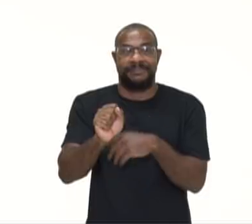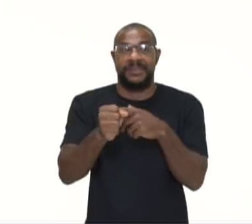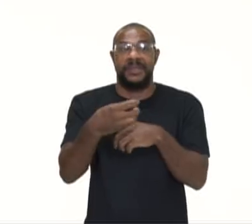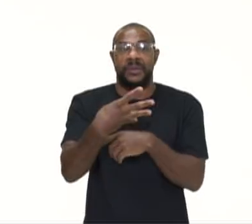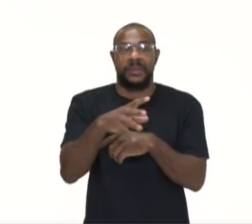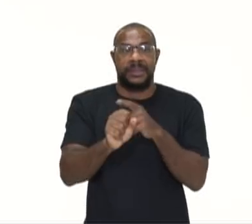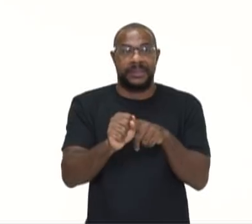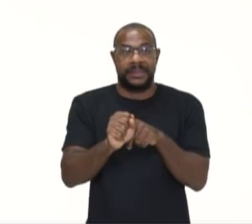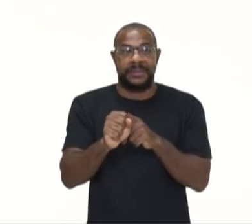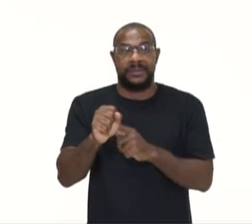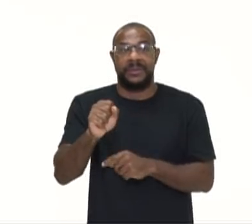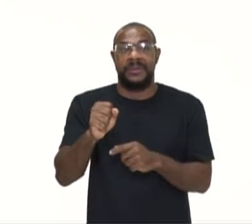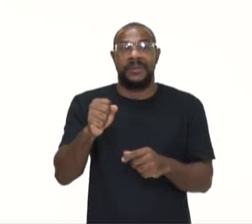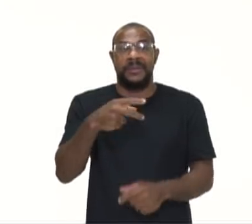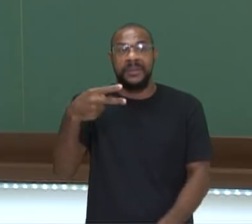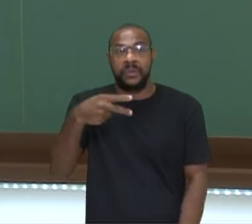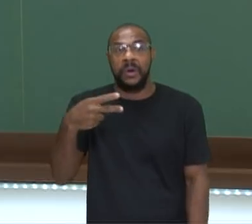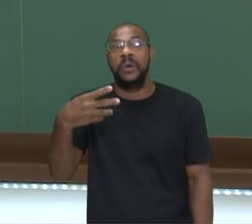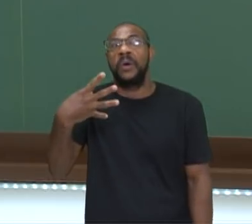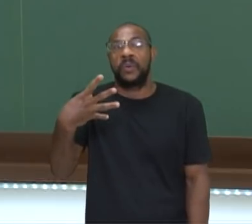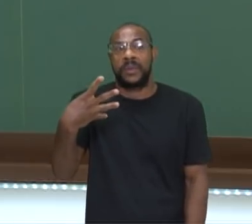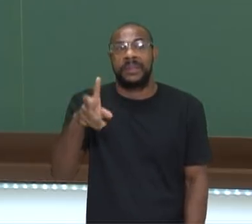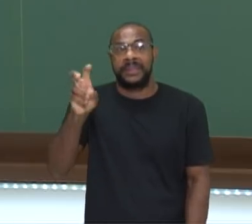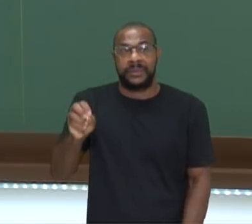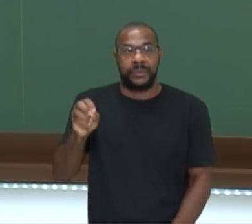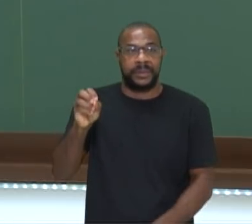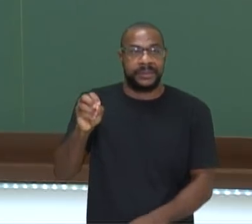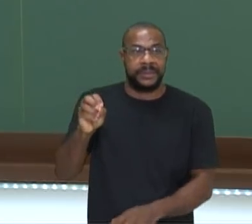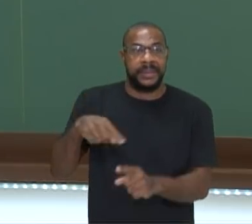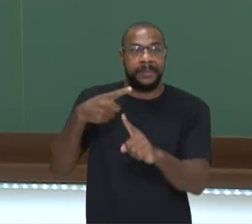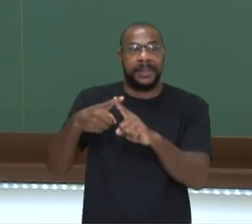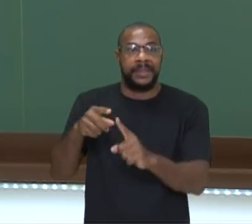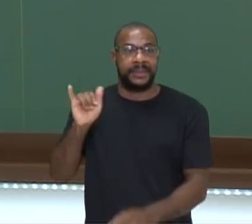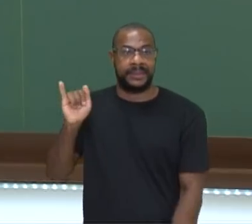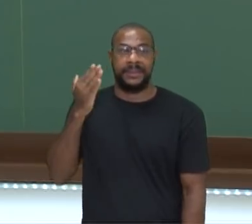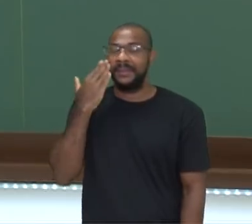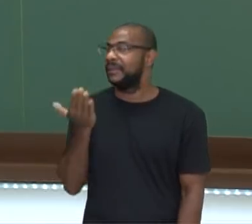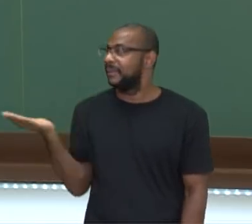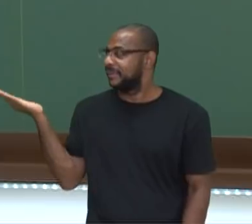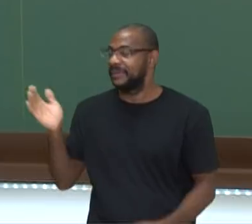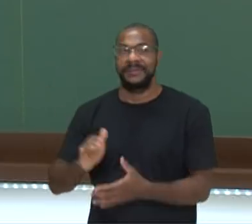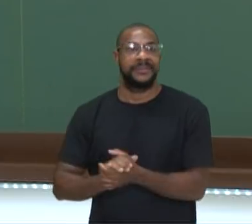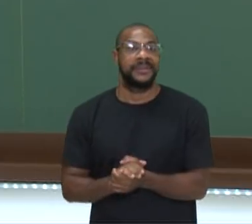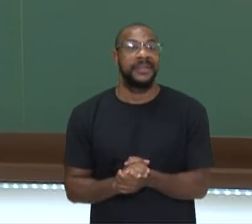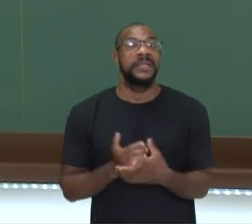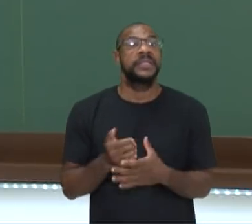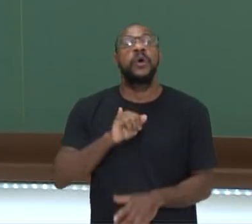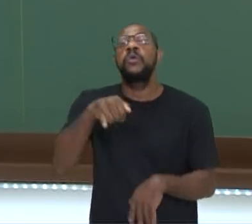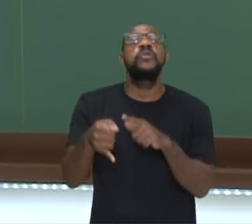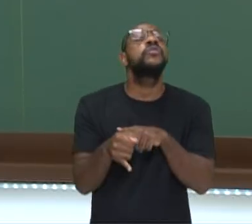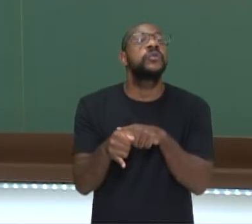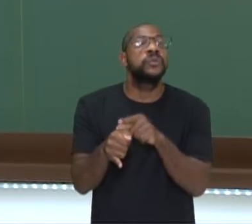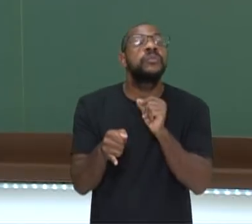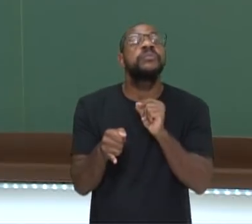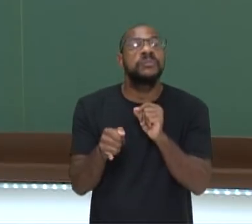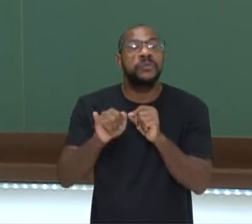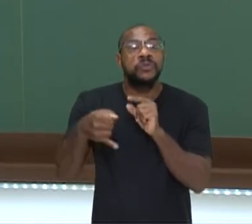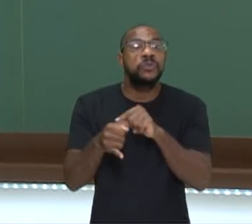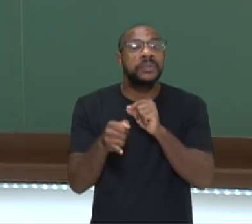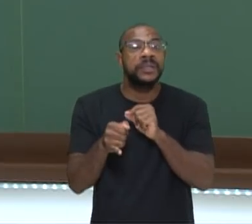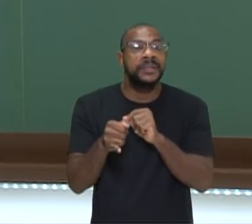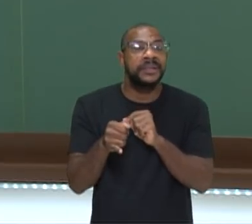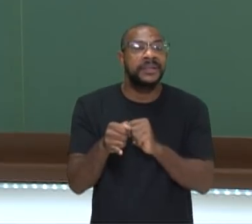diminuindo, 680 menos 450, portanto, foi pago de juros R$ 230 no caso desse